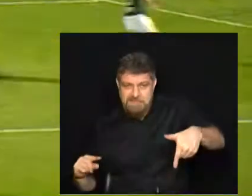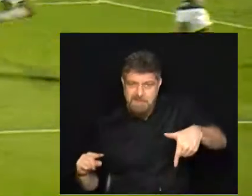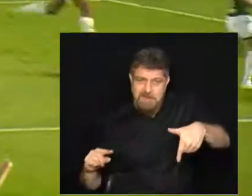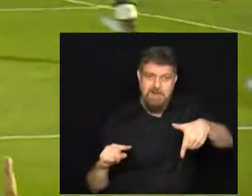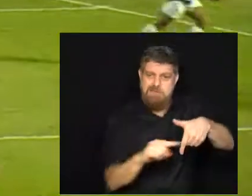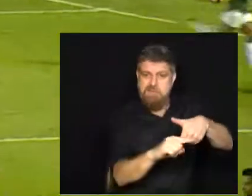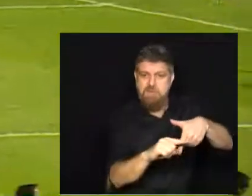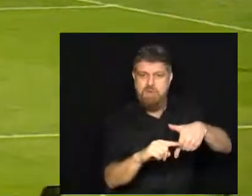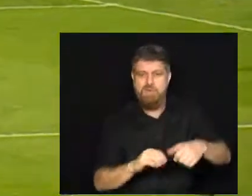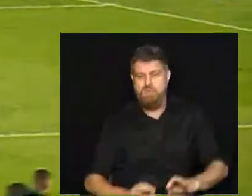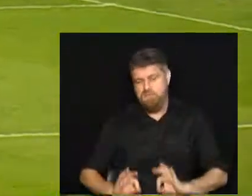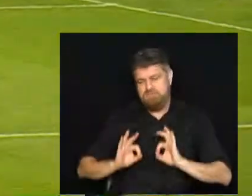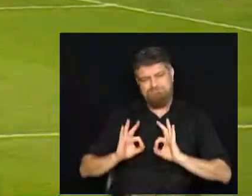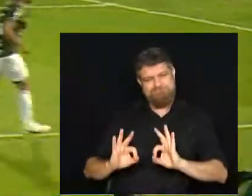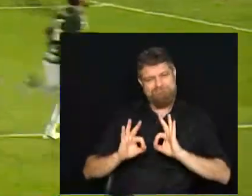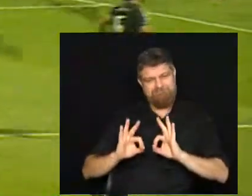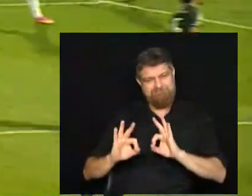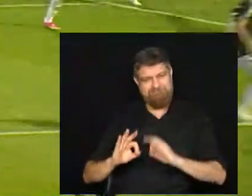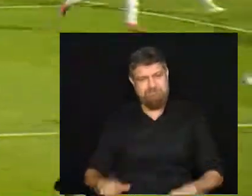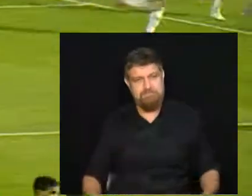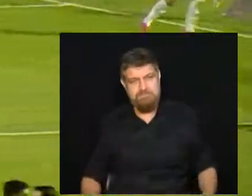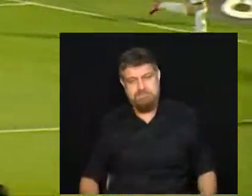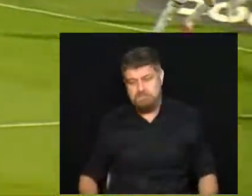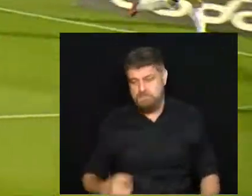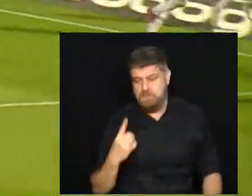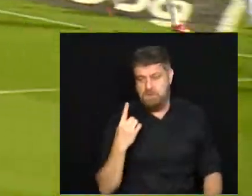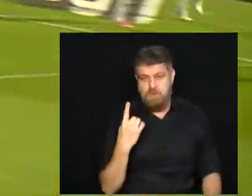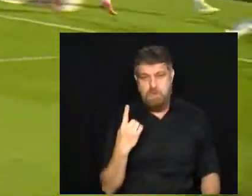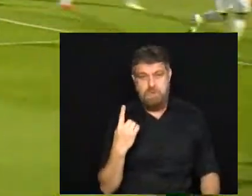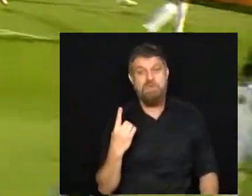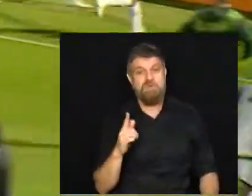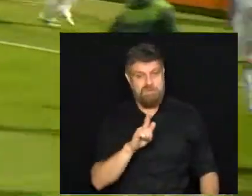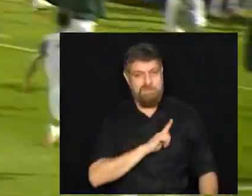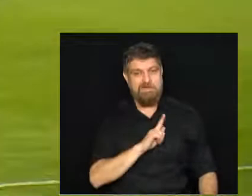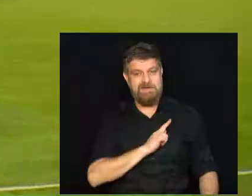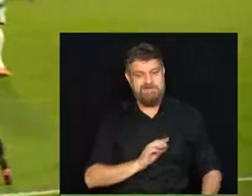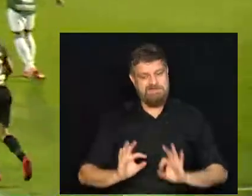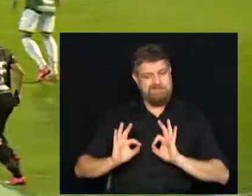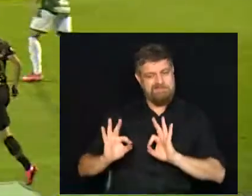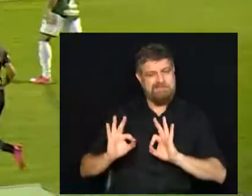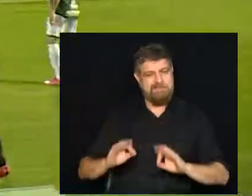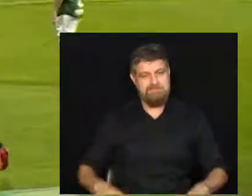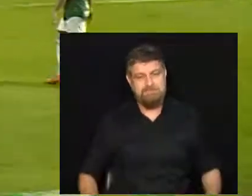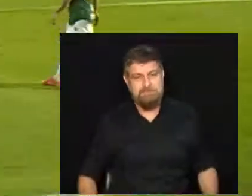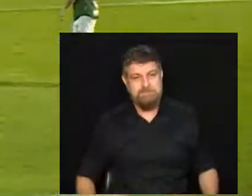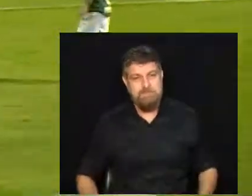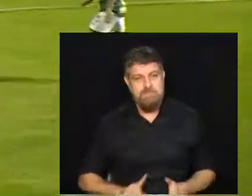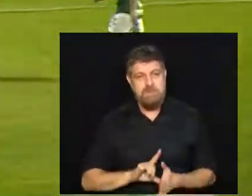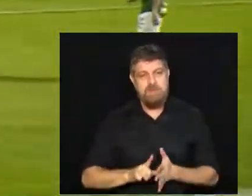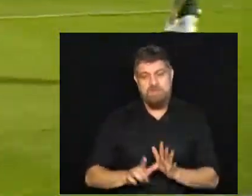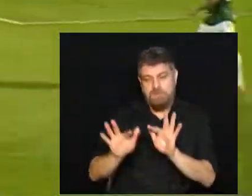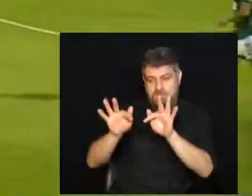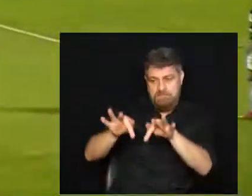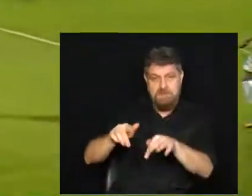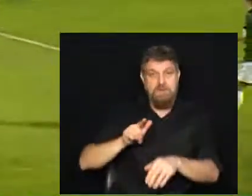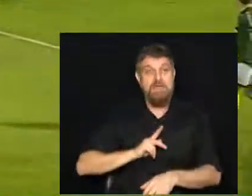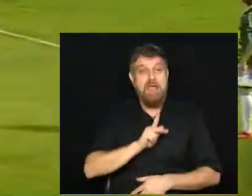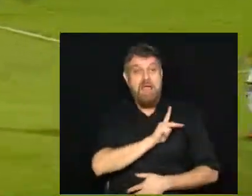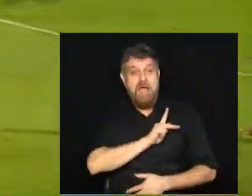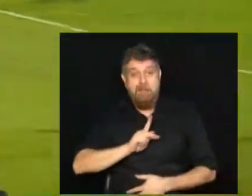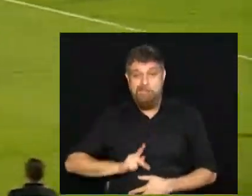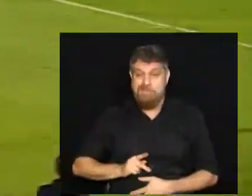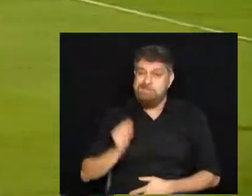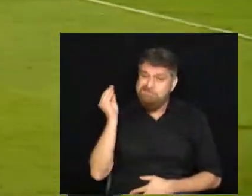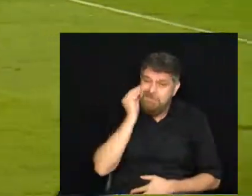colocou no cantinho de Igor Vinhas. 1-0 Guarani. Na etapa final, a Ponte até